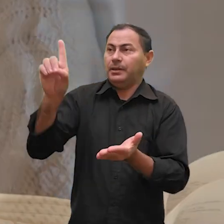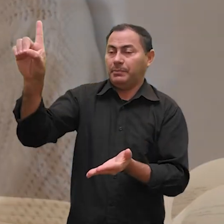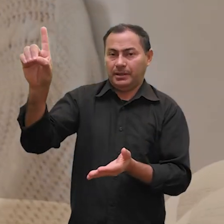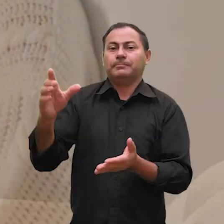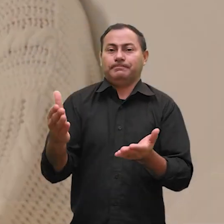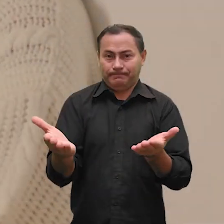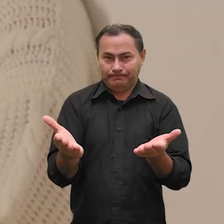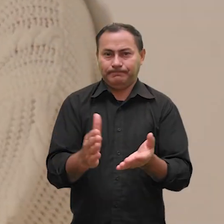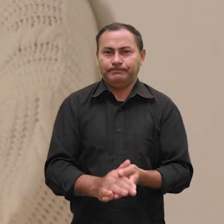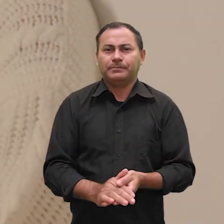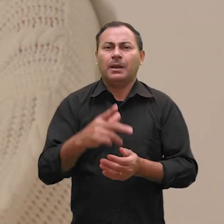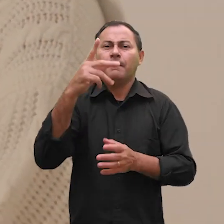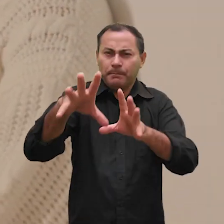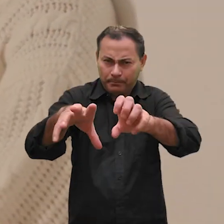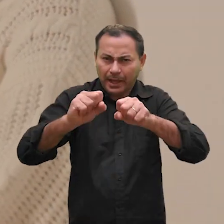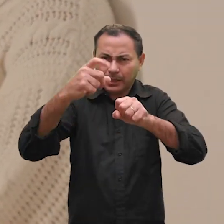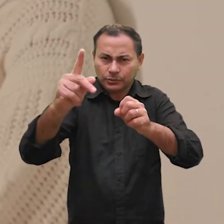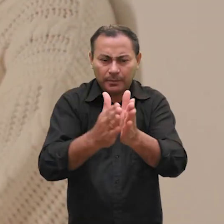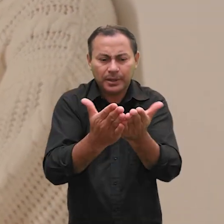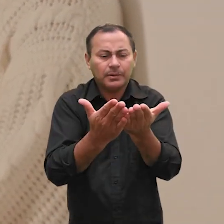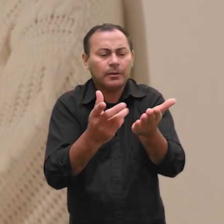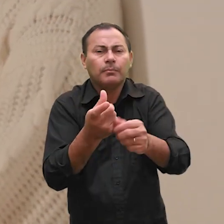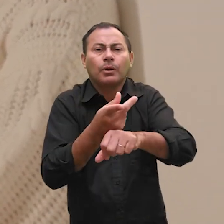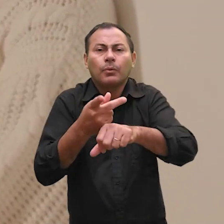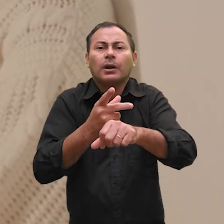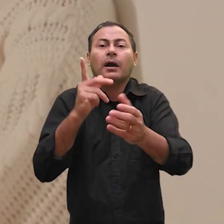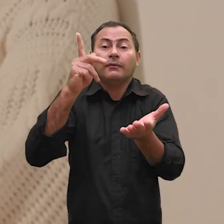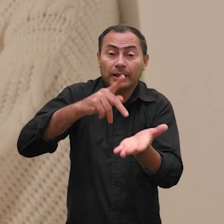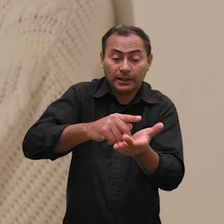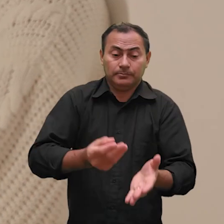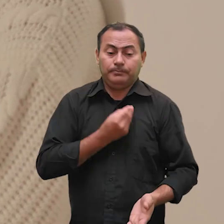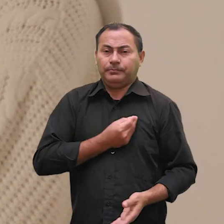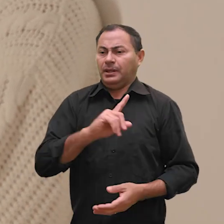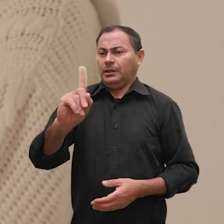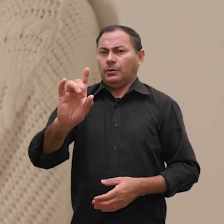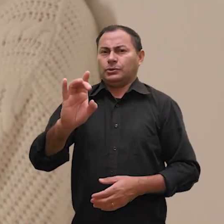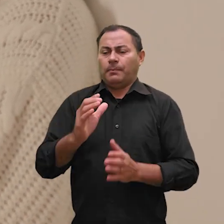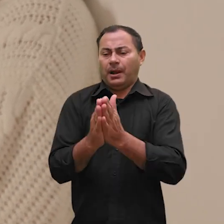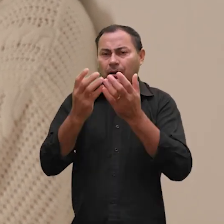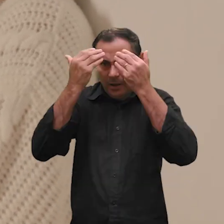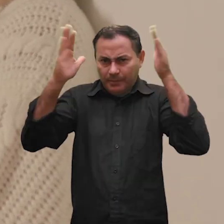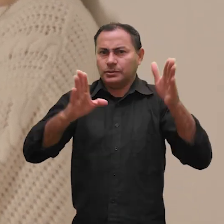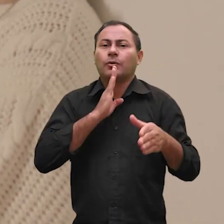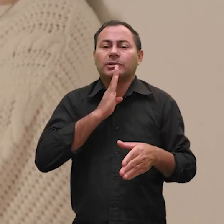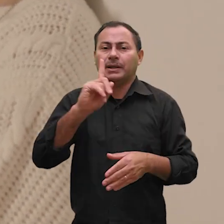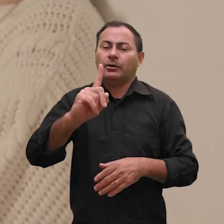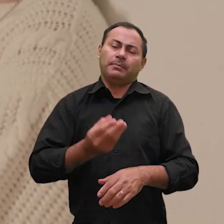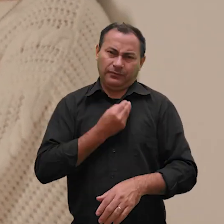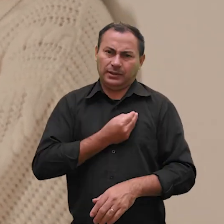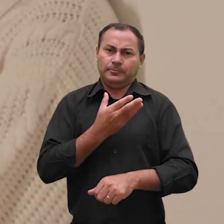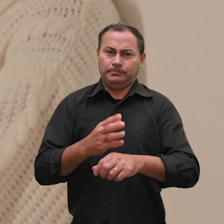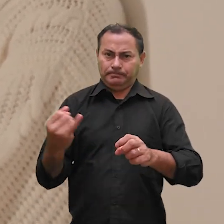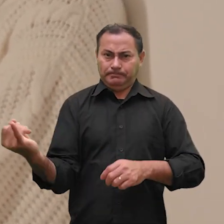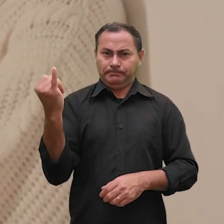própria Bíblia. Pegue sua Bíblia e procure pela verdade e pela vida, e não apenas para ampliar os seus